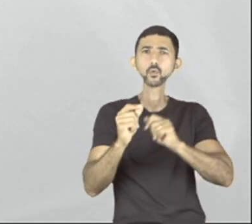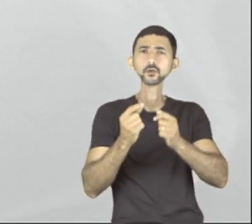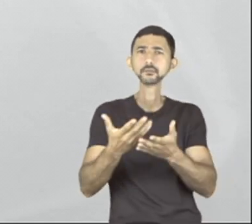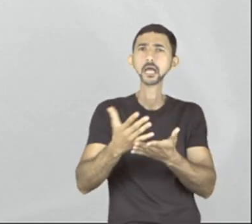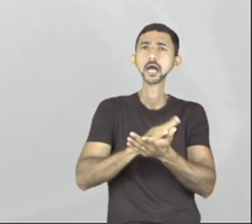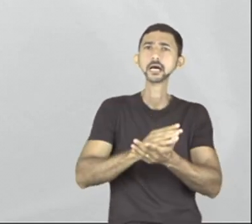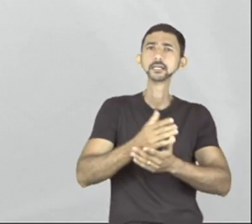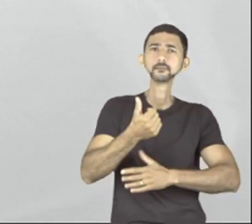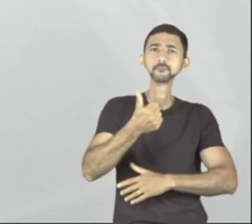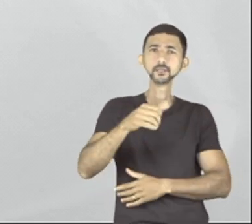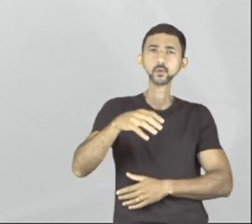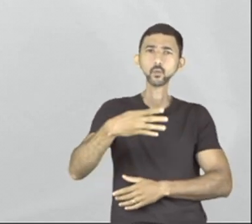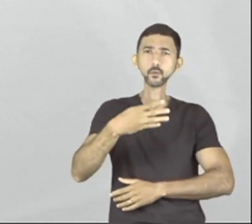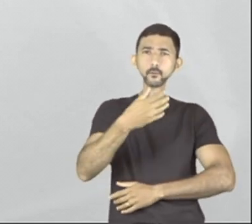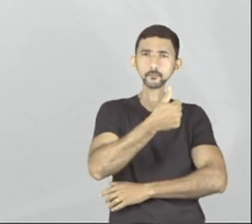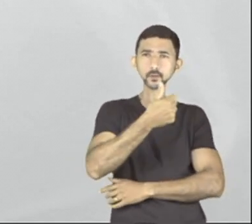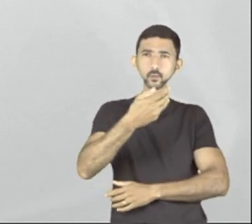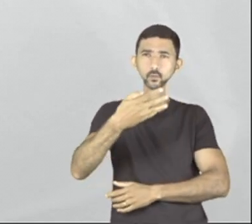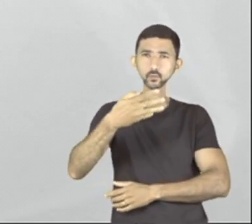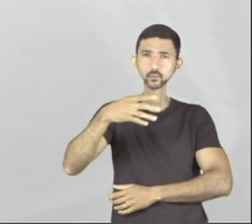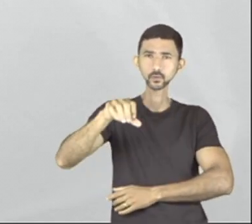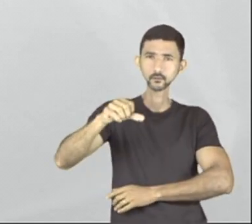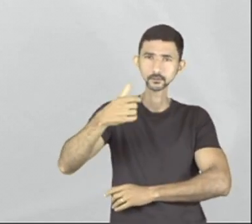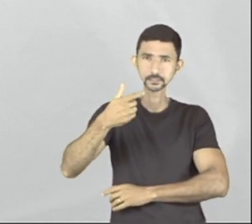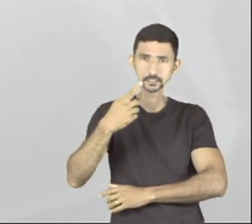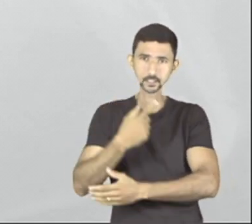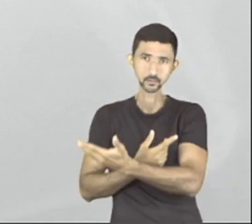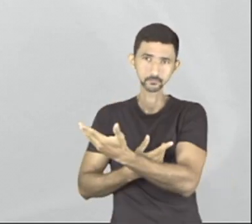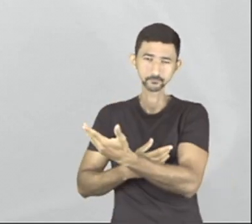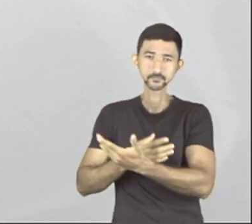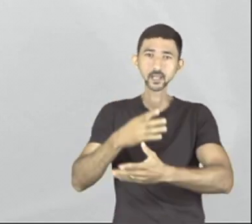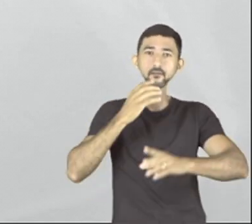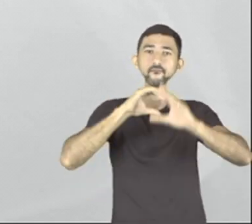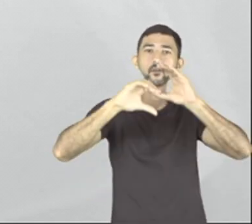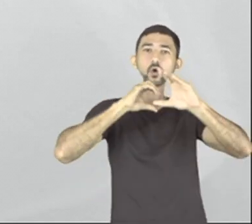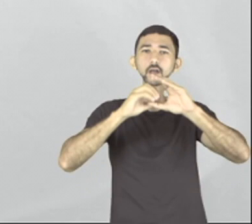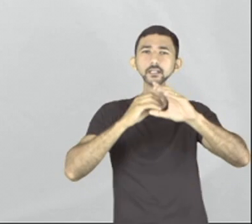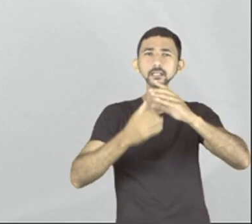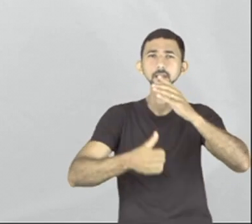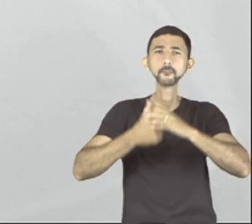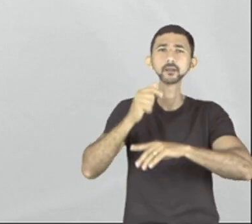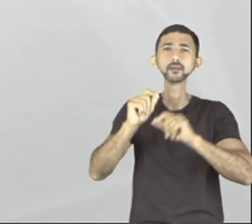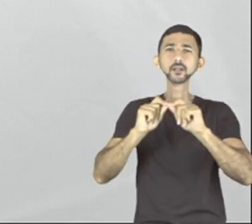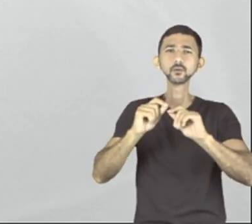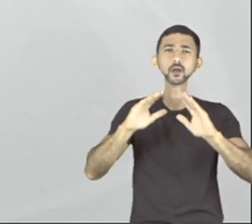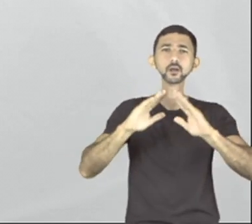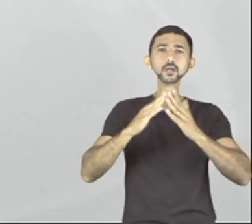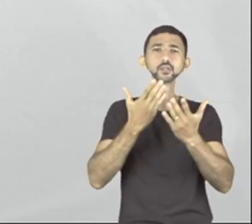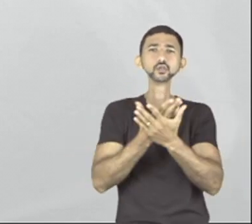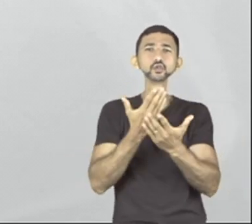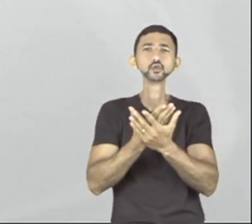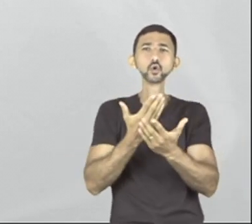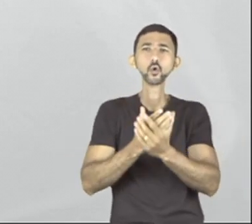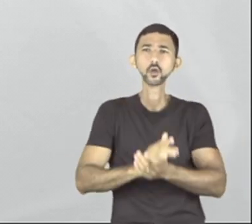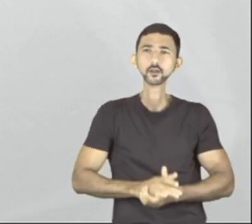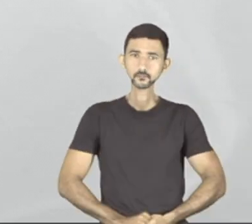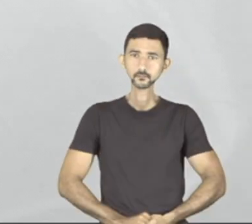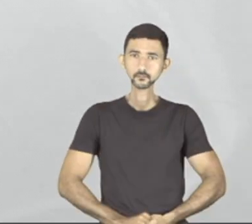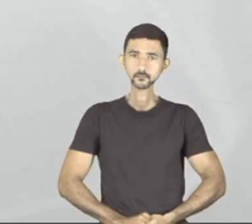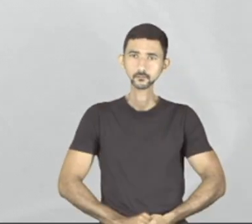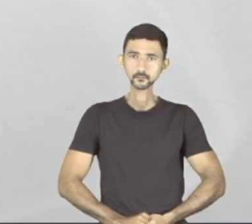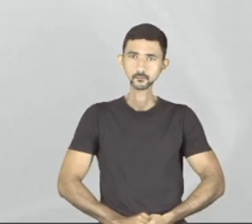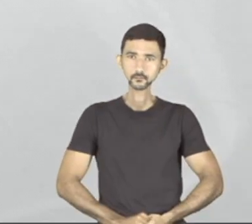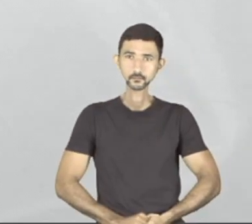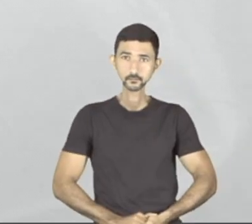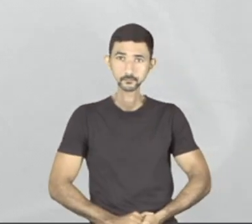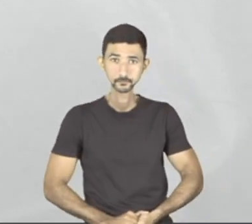antes do ano de 1915 e ele foi cantado pela primeira vez num colégio chamado Colégio Progresso Paraense.